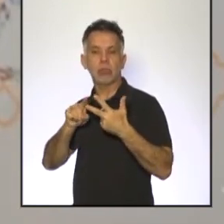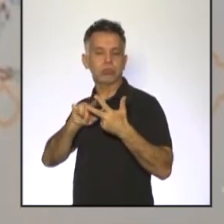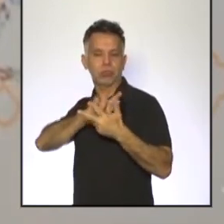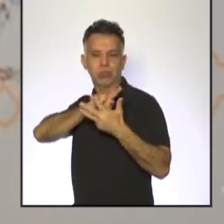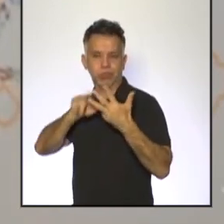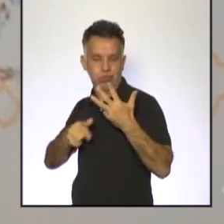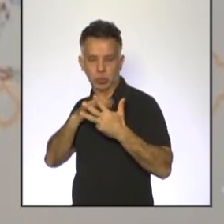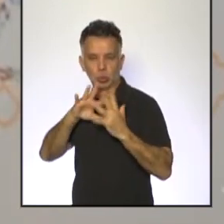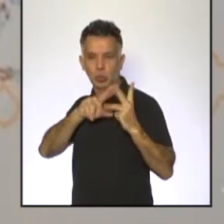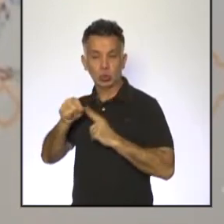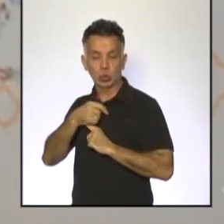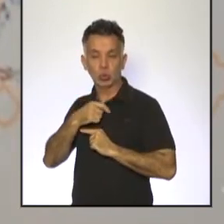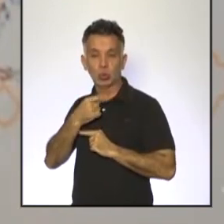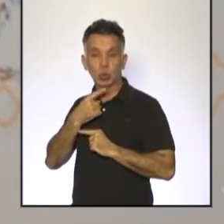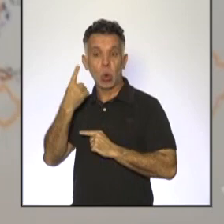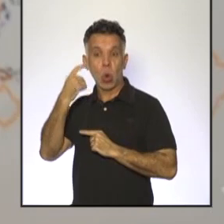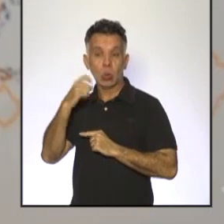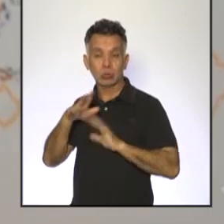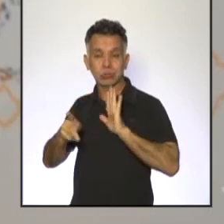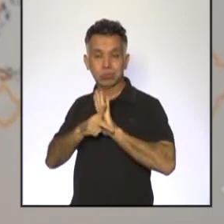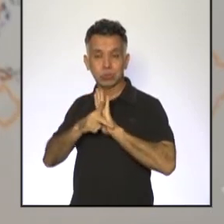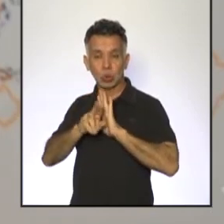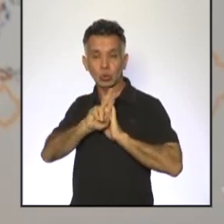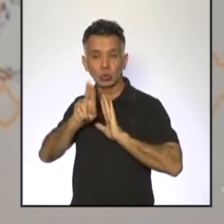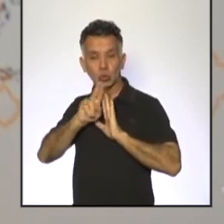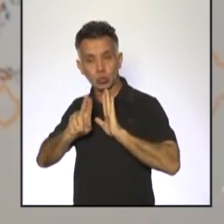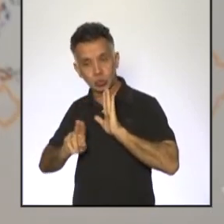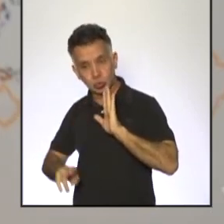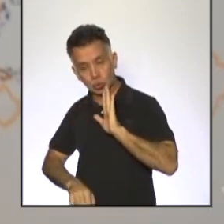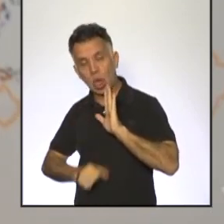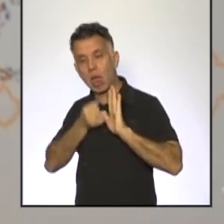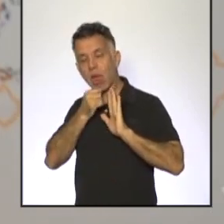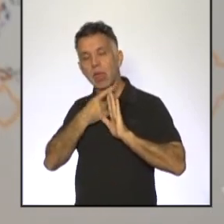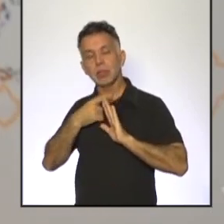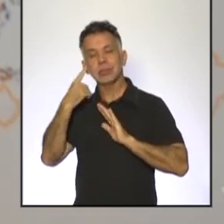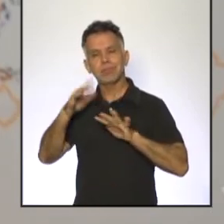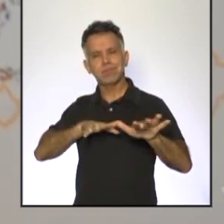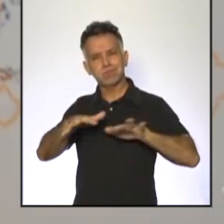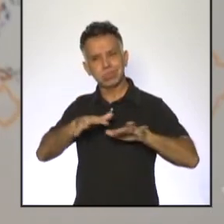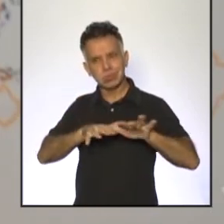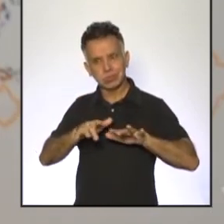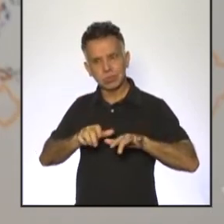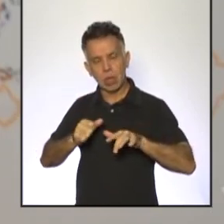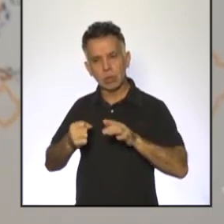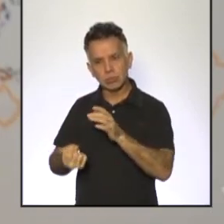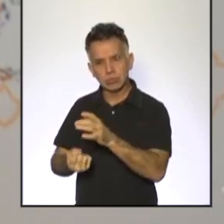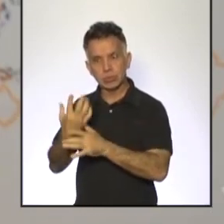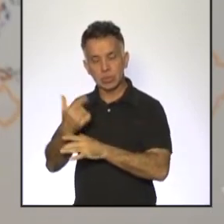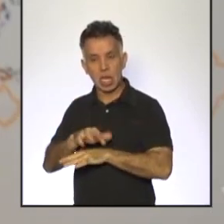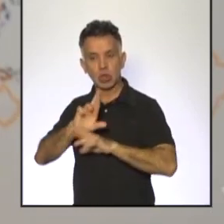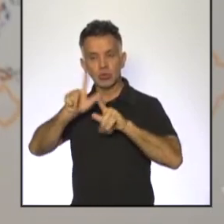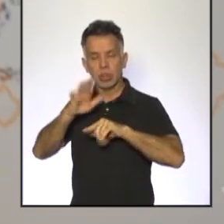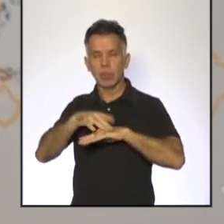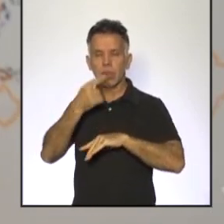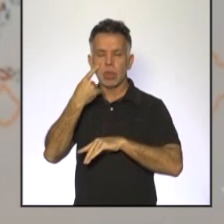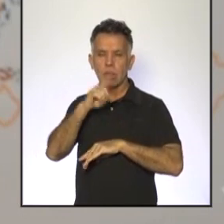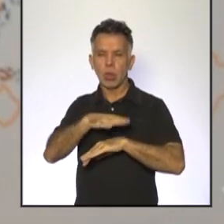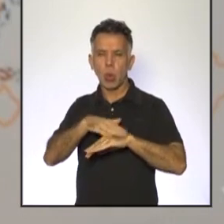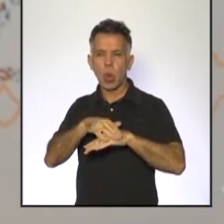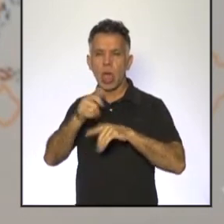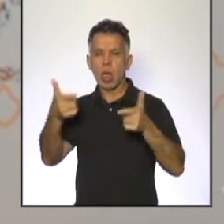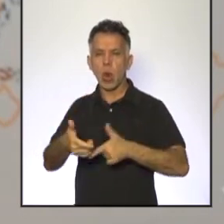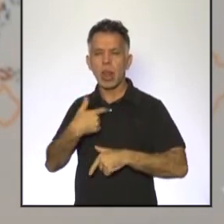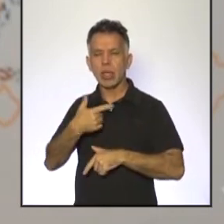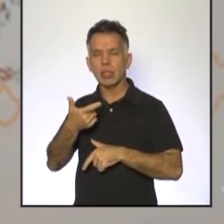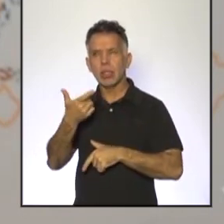plinianas, ultraplinianas, hidromagmáticas, que são erupções diferentes. A gente está no momento aí que o Krakatoa, o Anak Krakatoa,